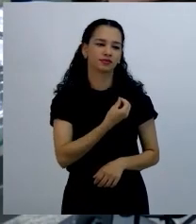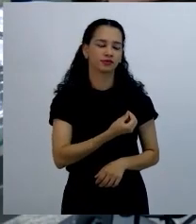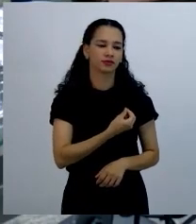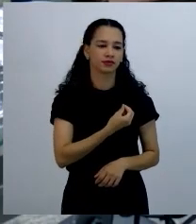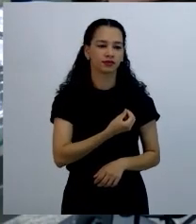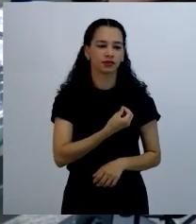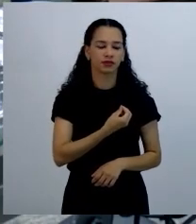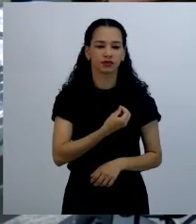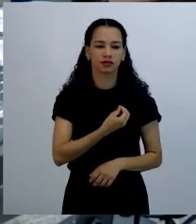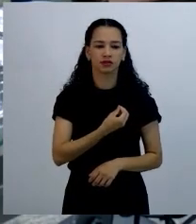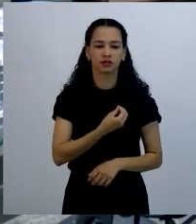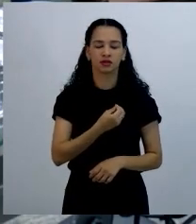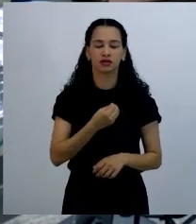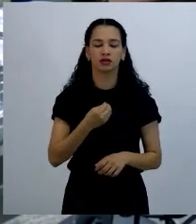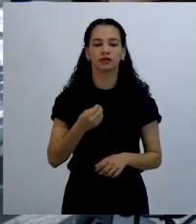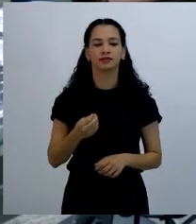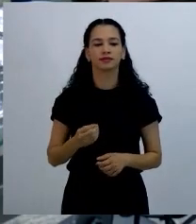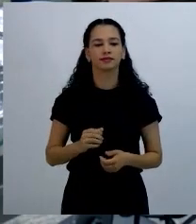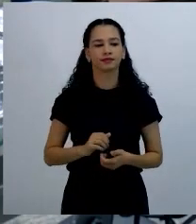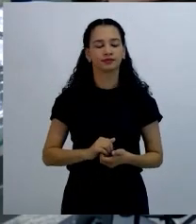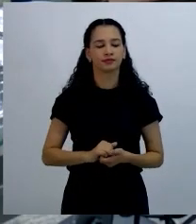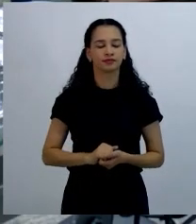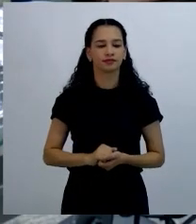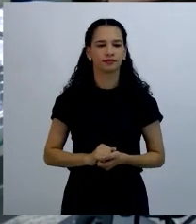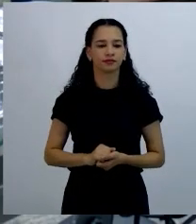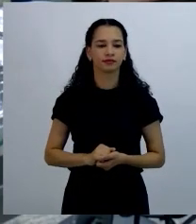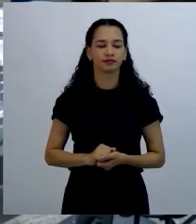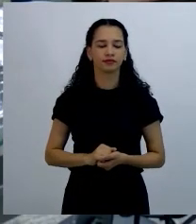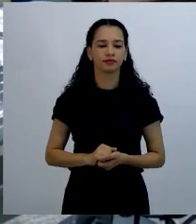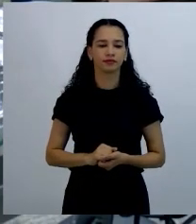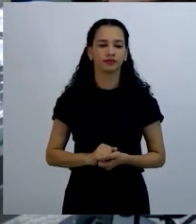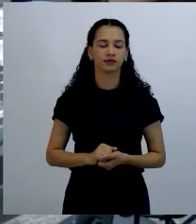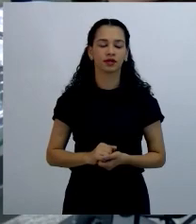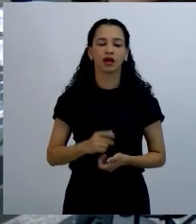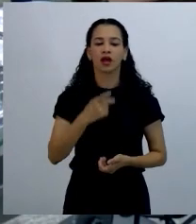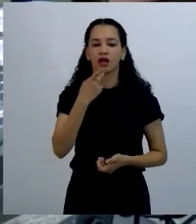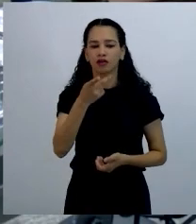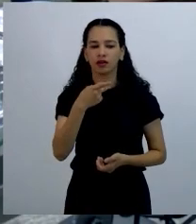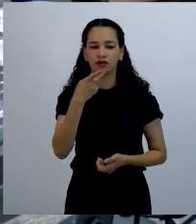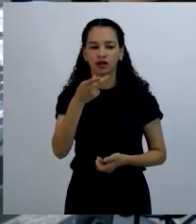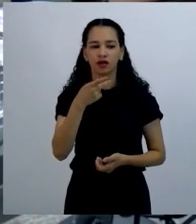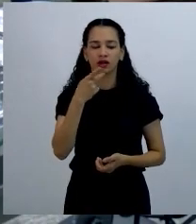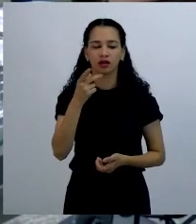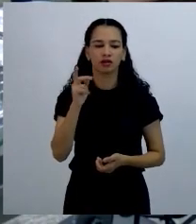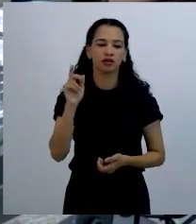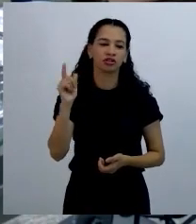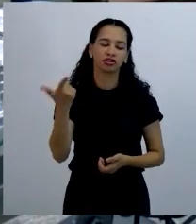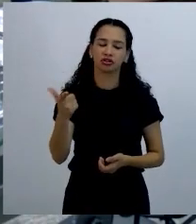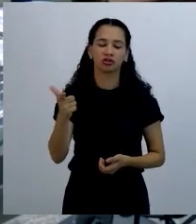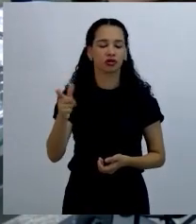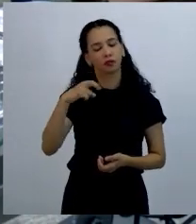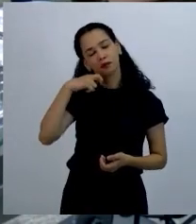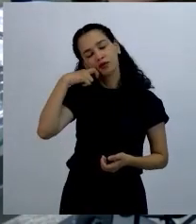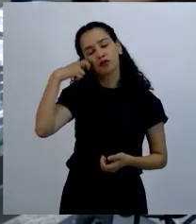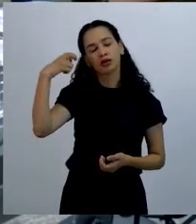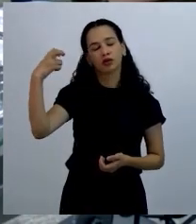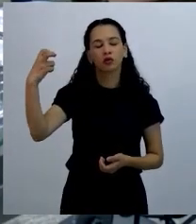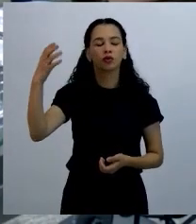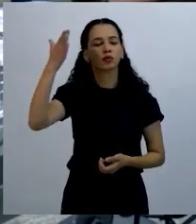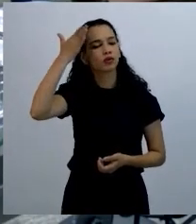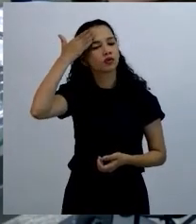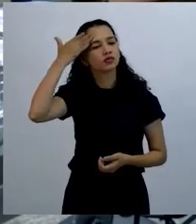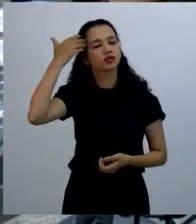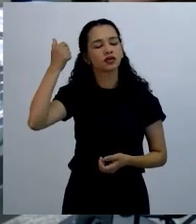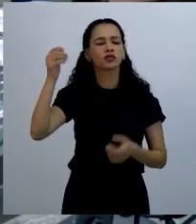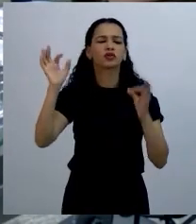envergonho porque eu sei eu tenho plena certeza em quem tenho crido E aí o texto continua e eu estou